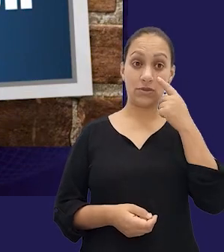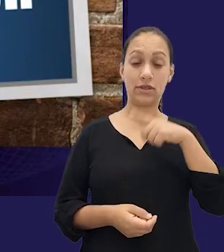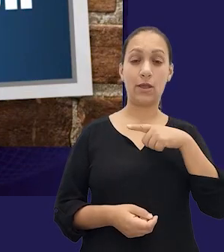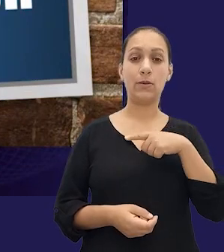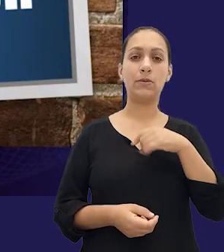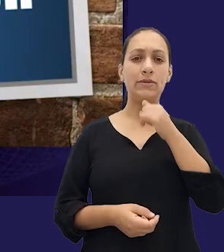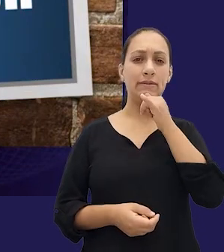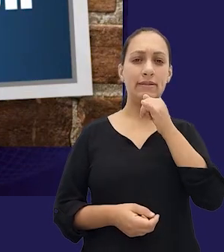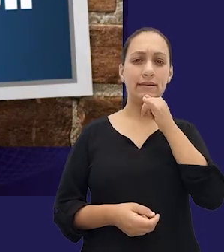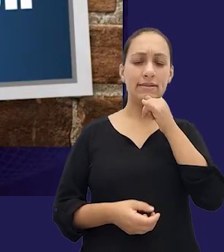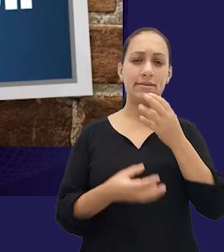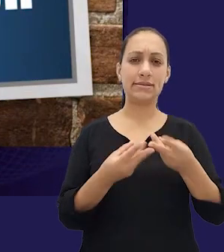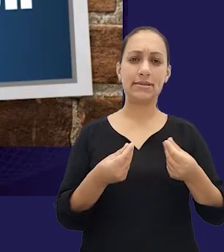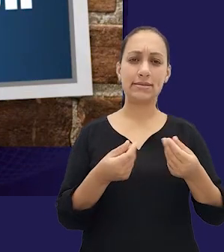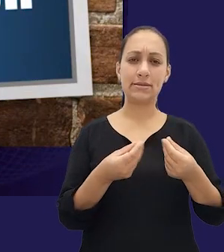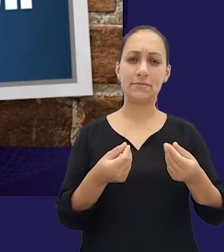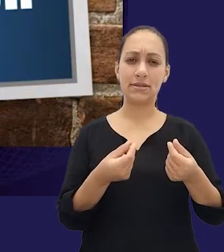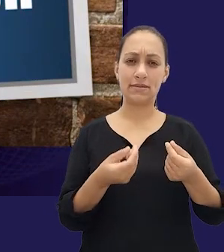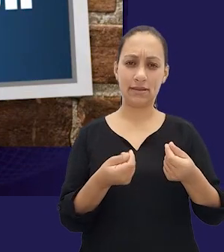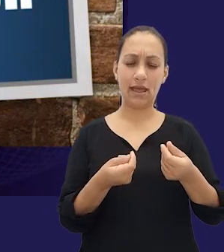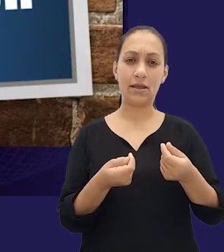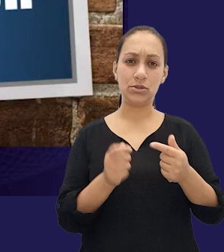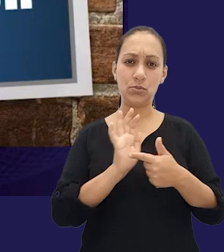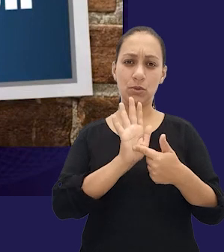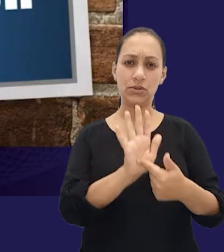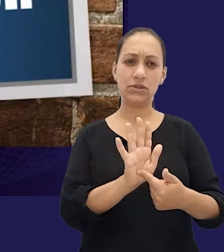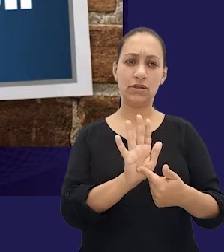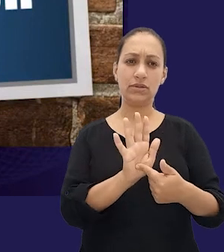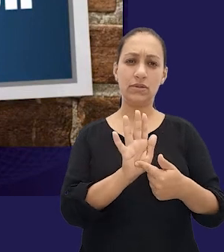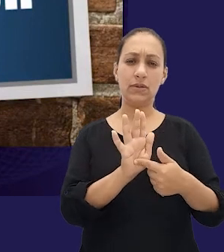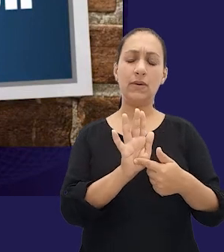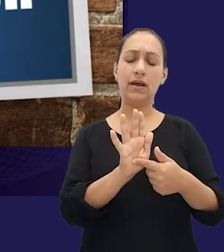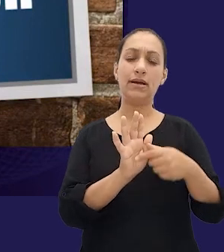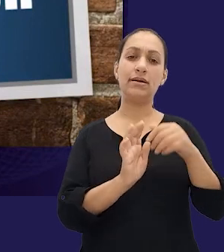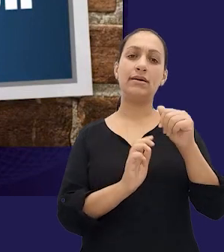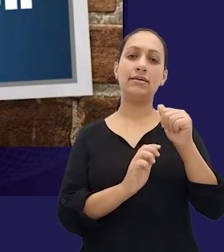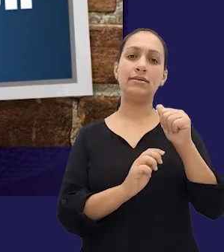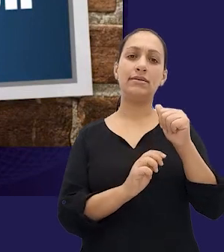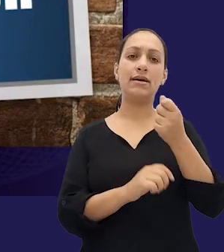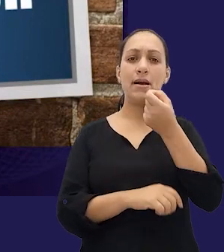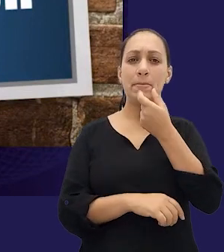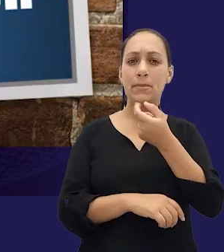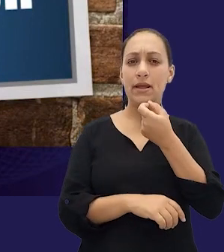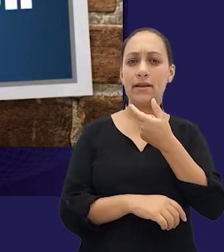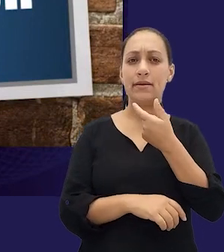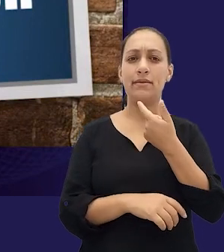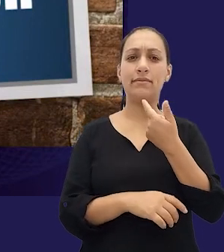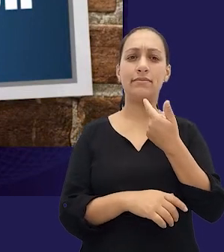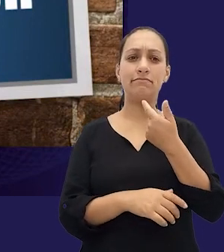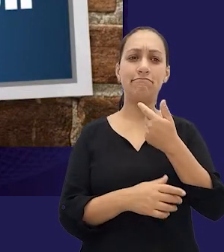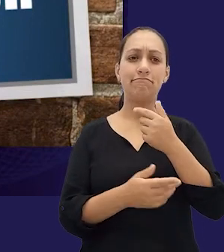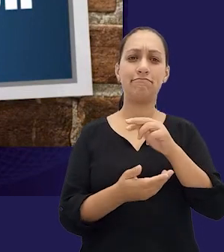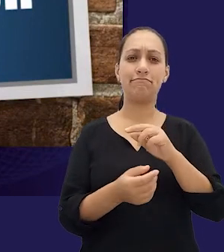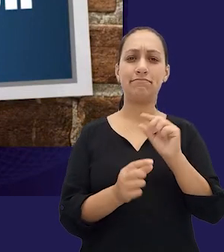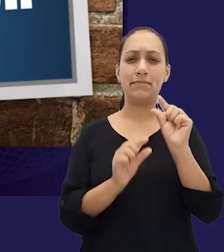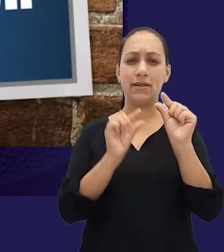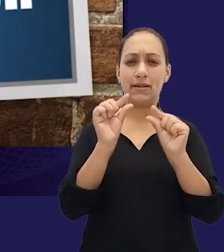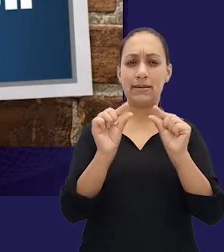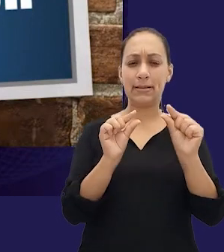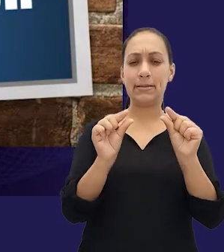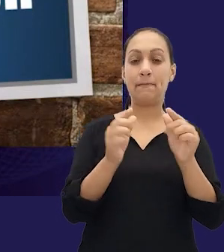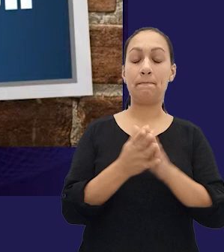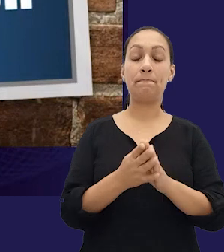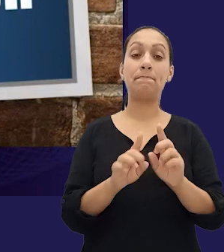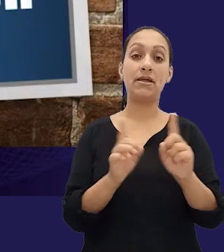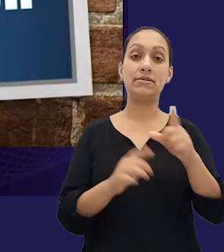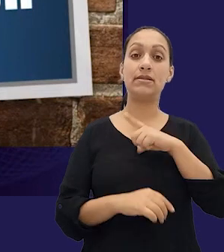um antibiograma, com vários disquinhos de antibióticos, ó, sem halo ou com halos muito pequenos de inibição, né? Mas